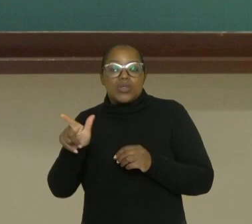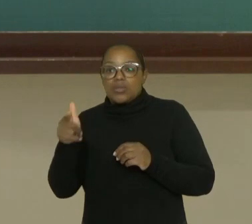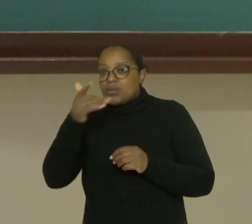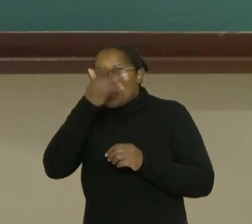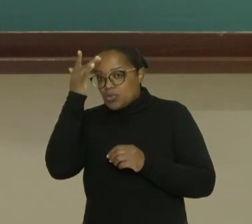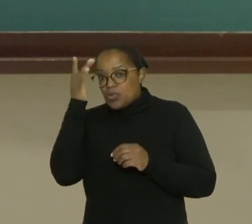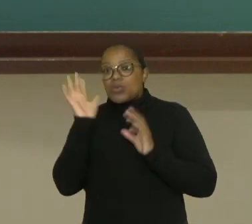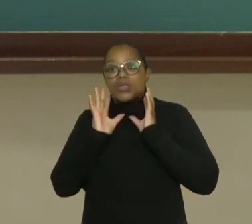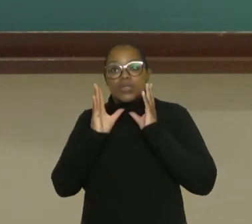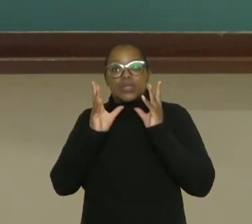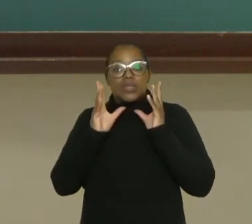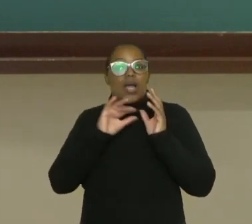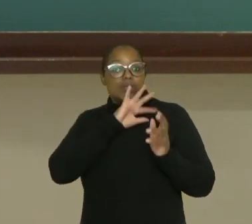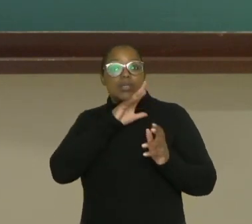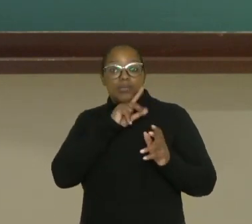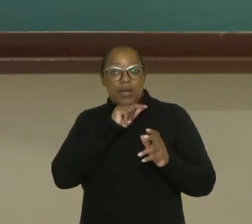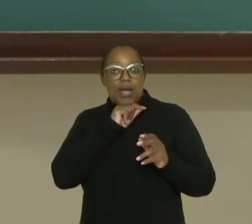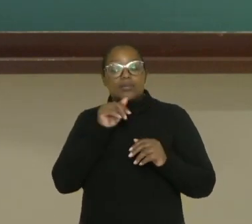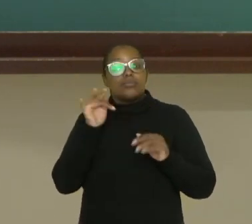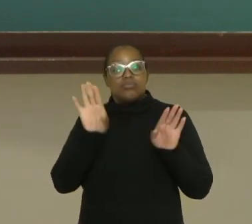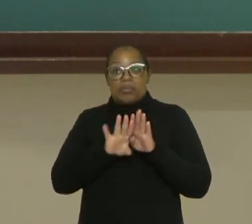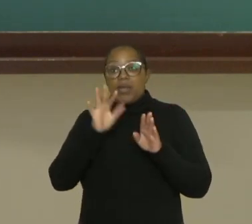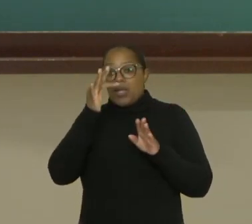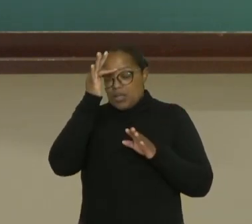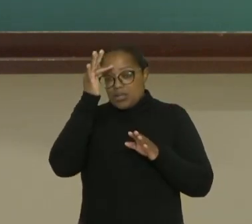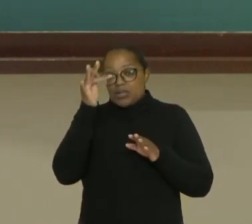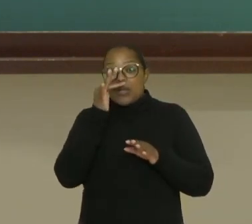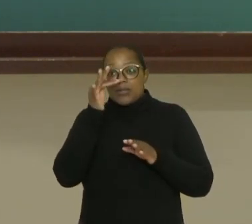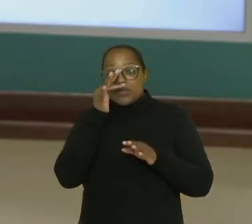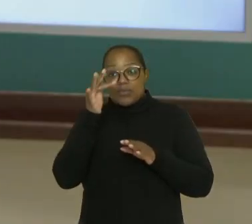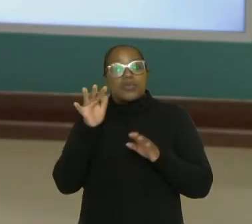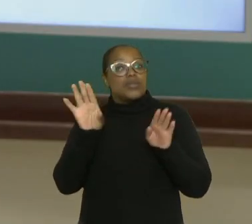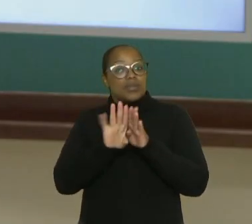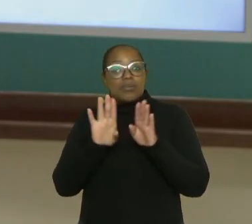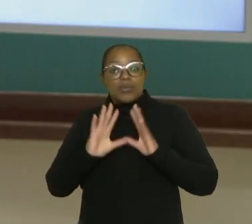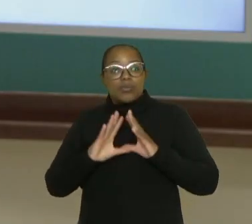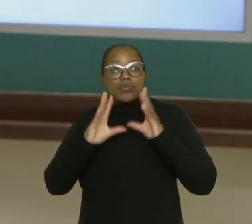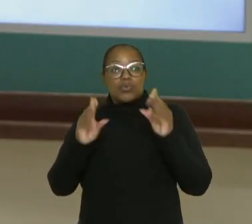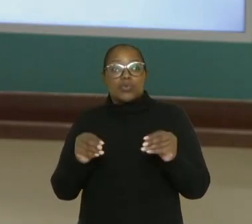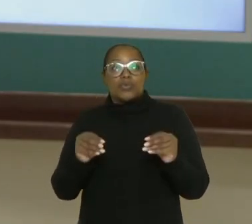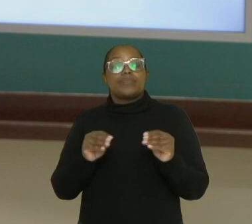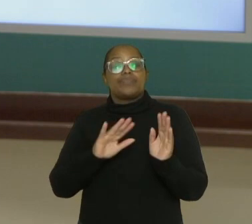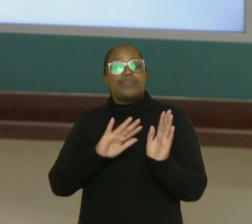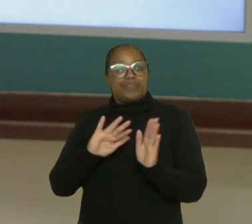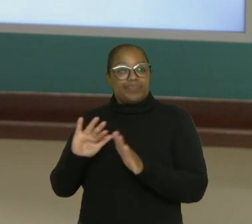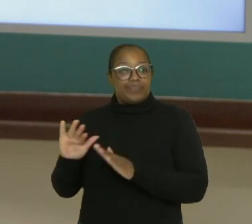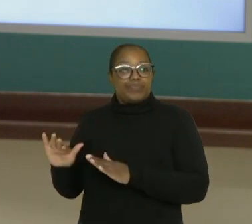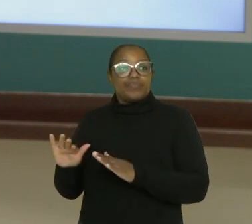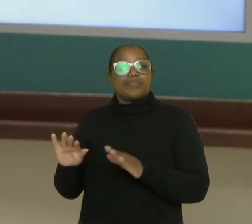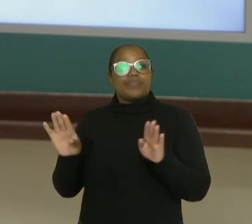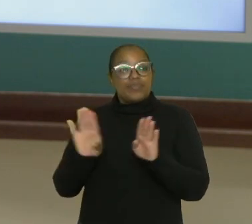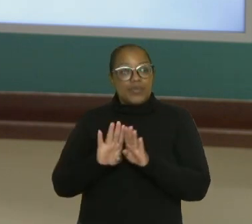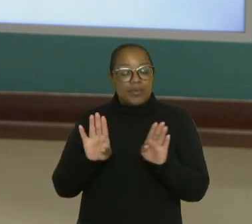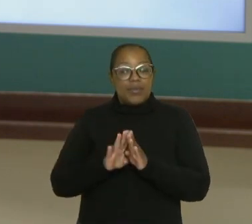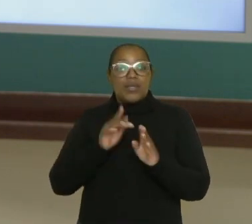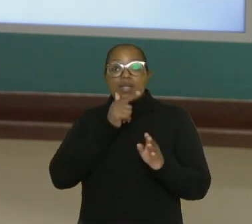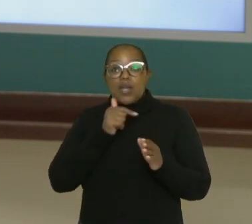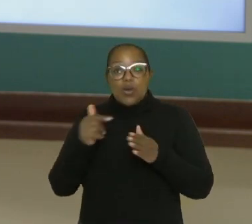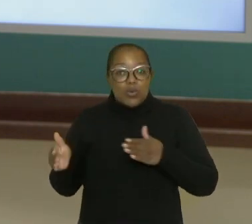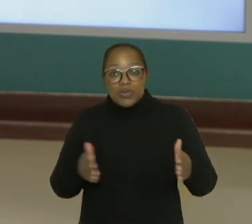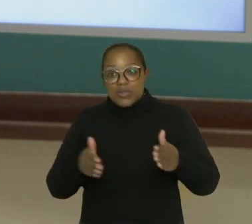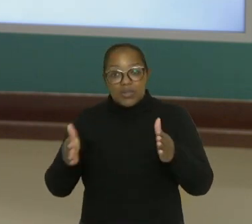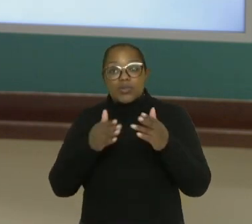aos animais, às plantas, mas com a terra como um todo. E ele diz: os rios são